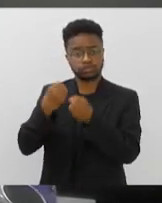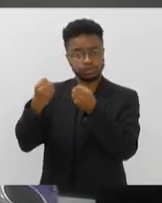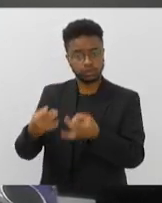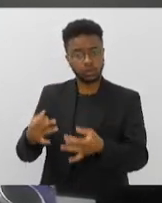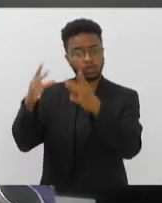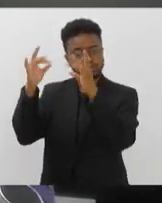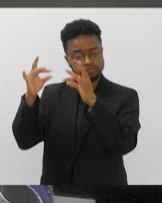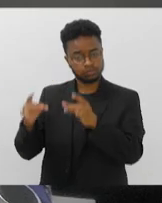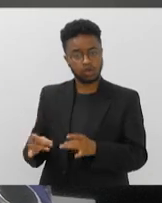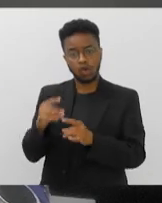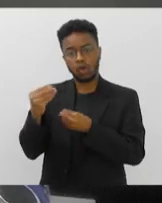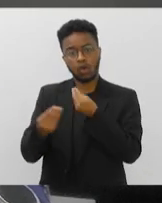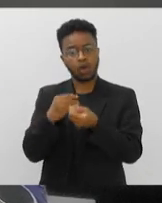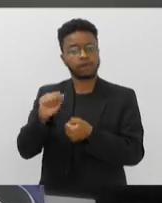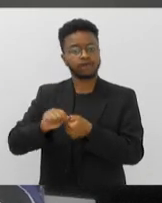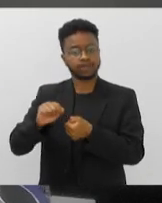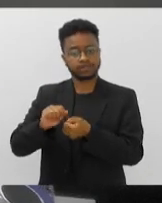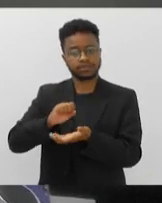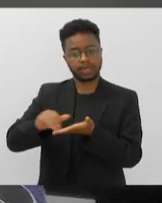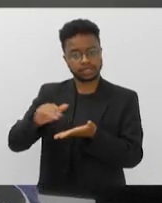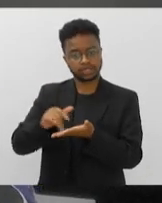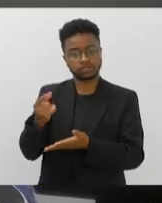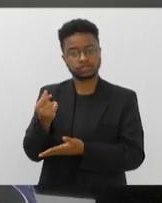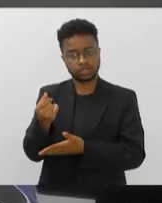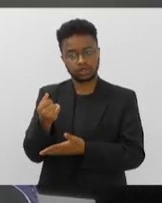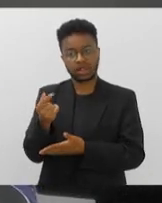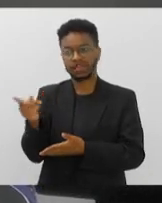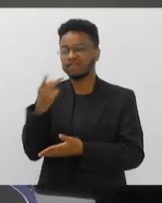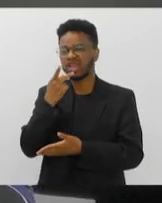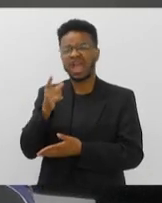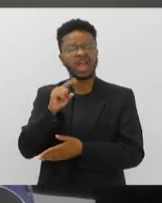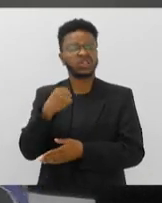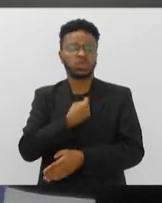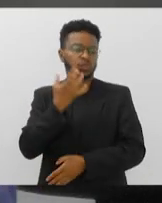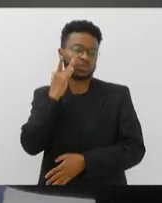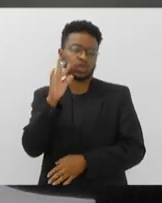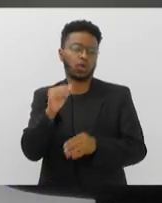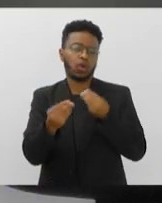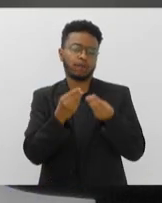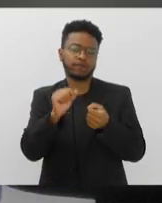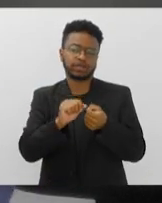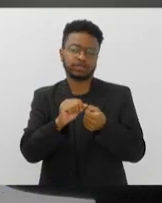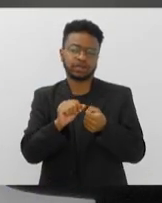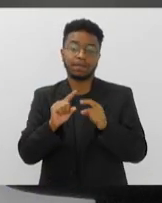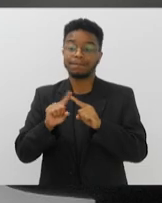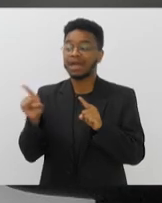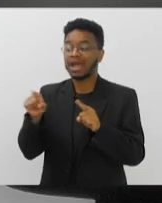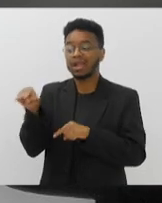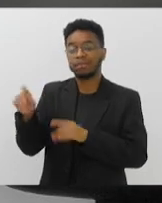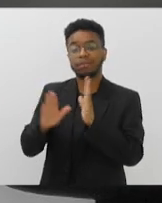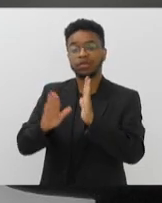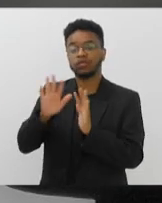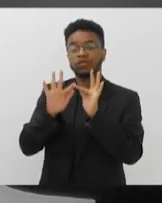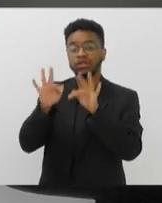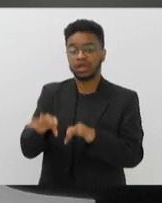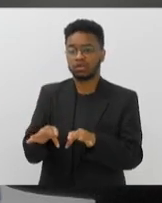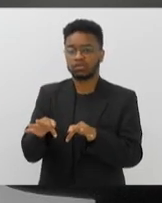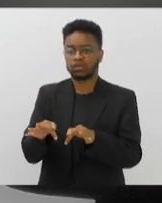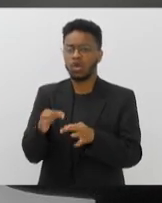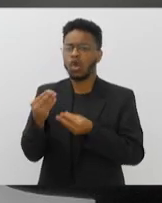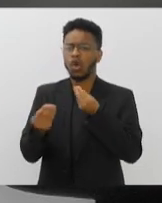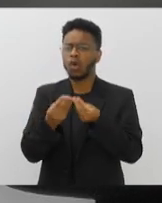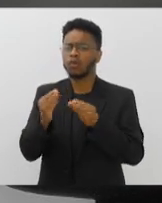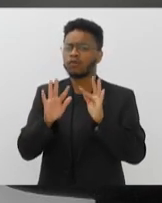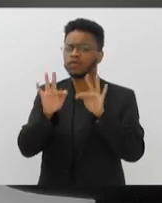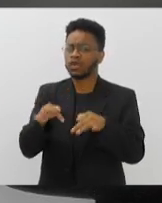de a z como é que se faz para gastar esse dinheiro devido processo legal falou é mas a gente não sabe fazer isso só que ela tava no final do mandato a pessoa no final do